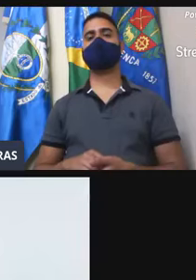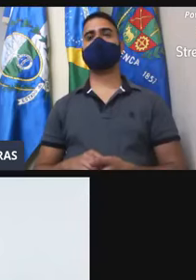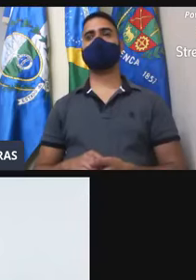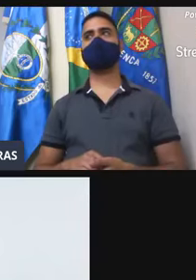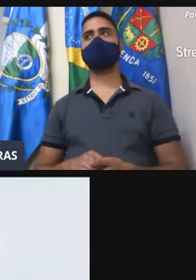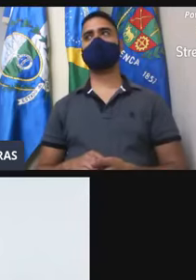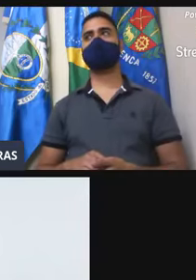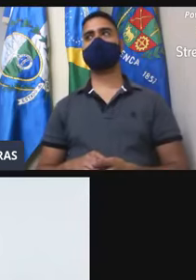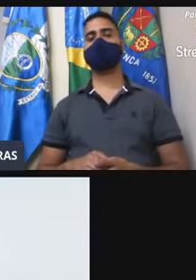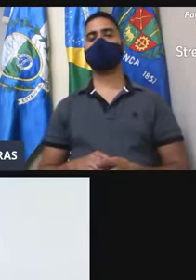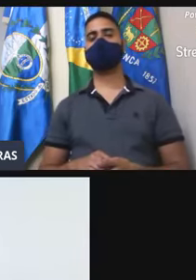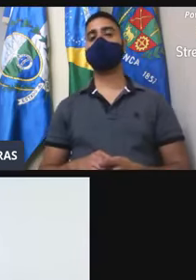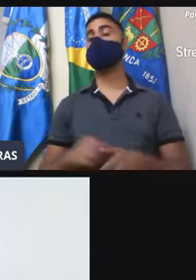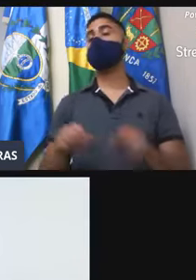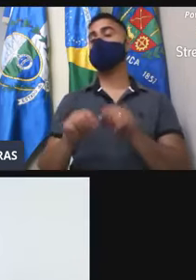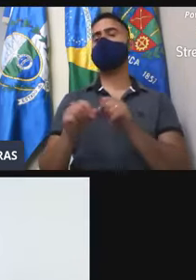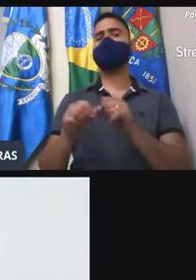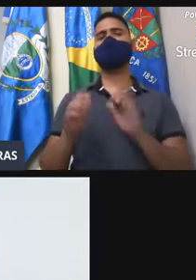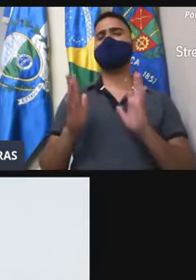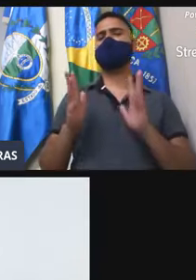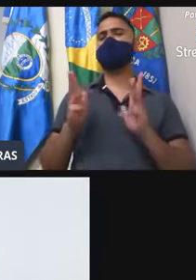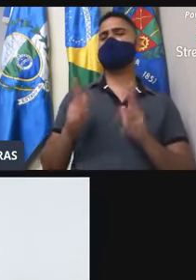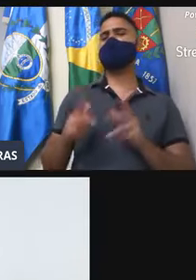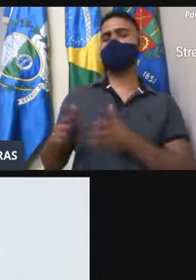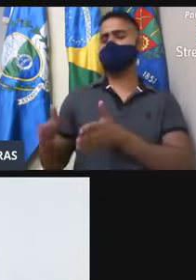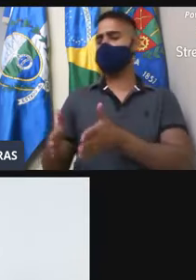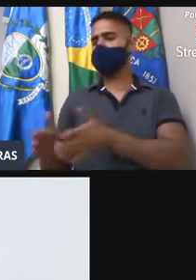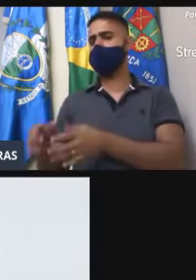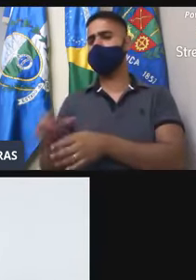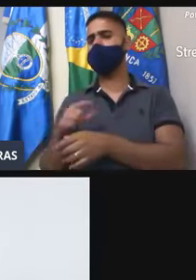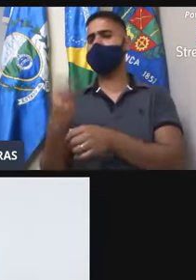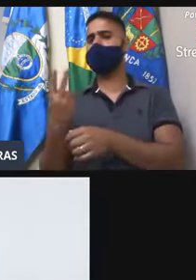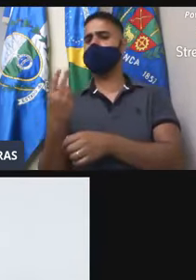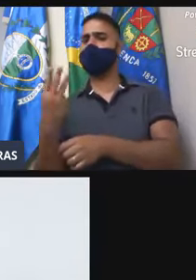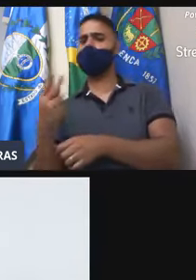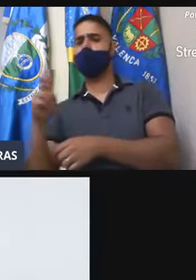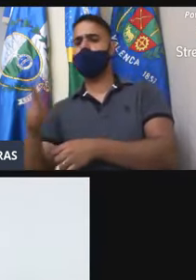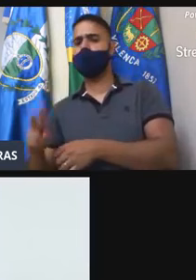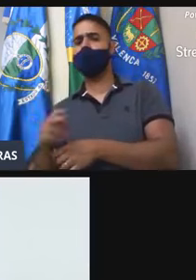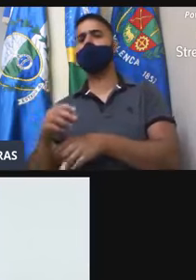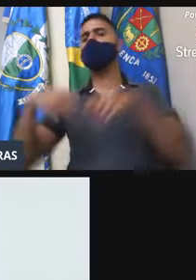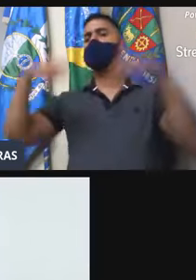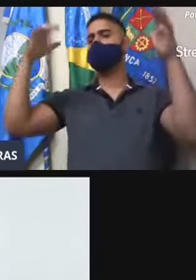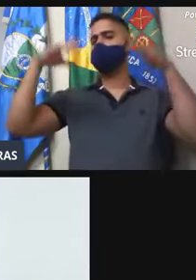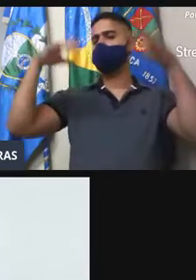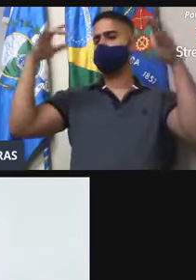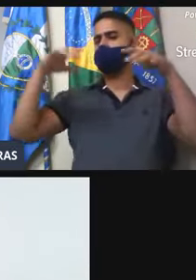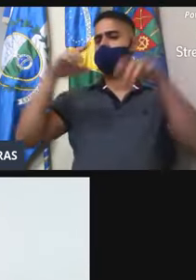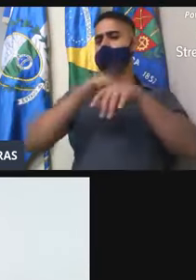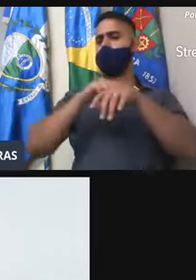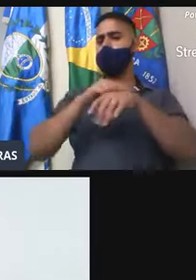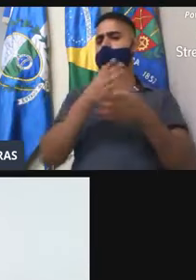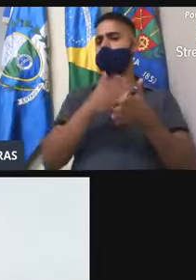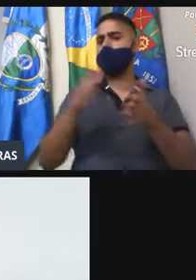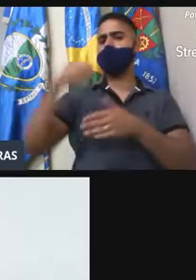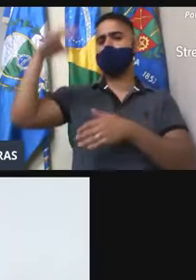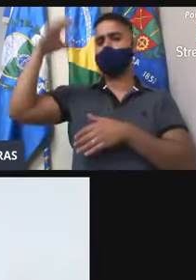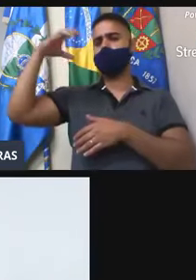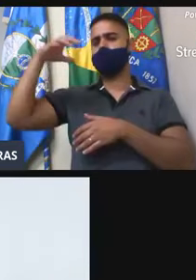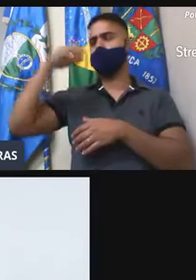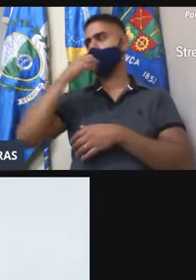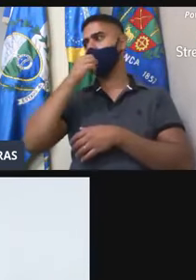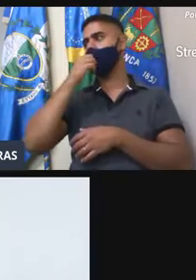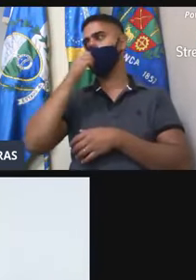aqui, limpeza de valeta, eu acredito que tem que ser 2-3 vezes no período da chuva. Porque o período da chuva, o que que